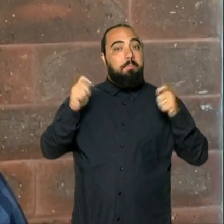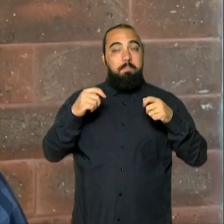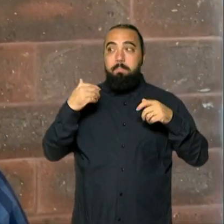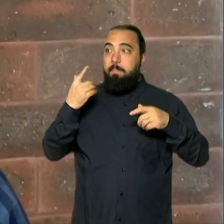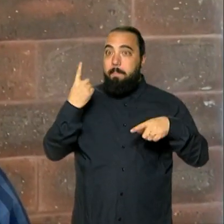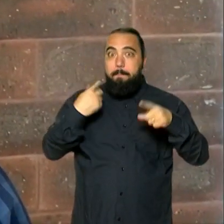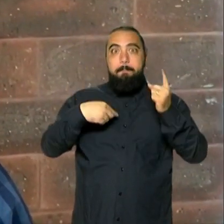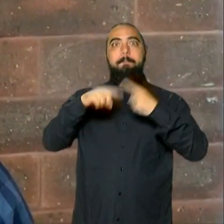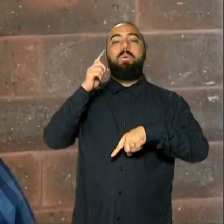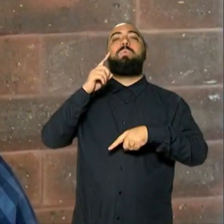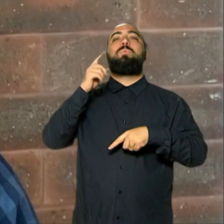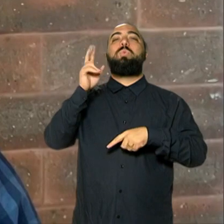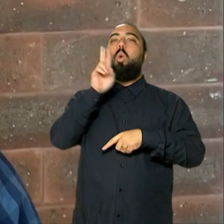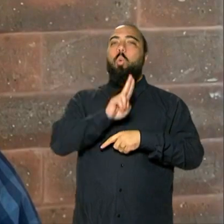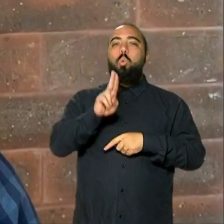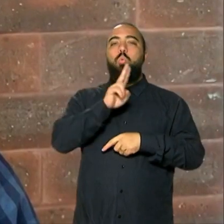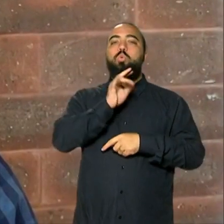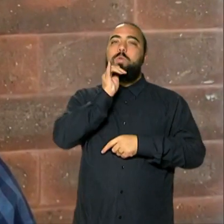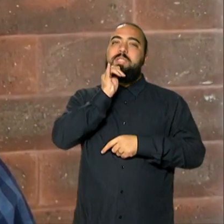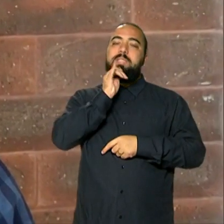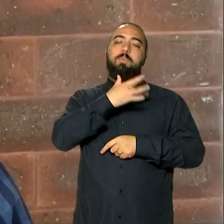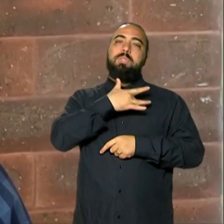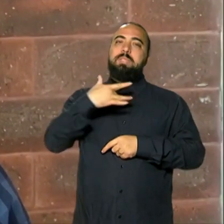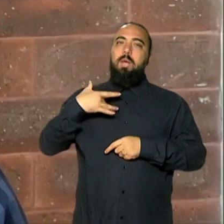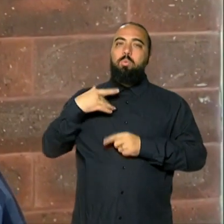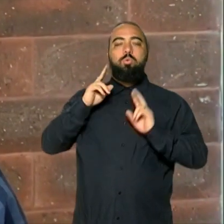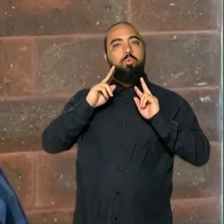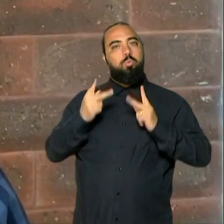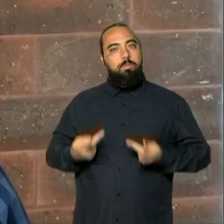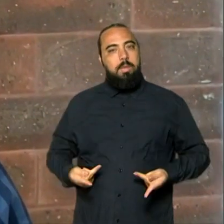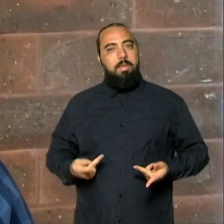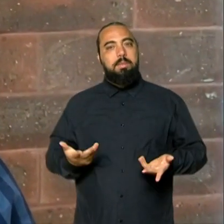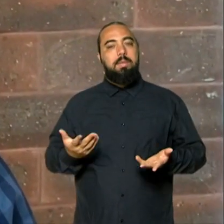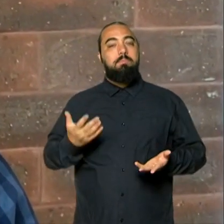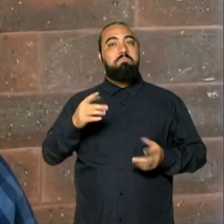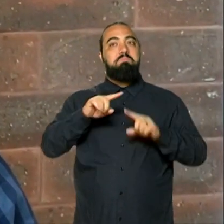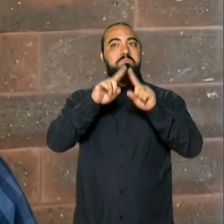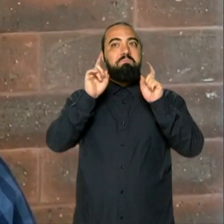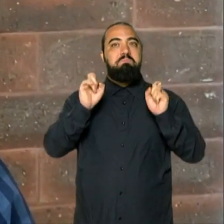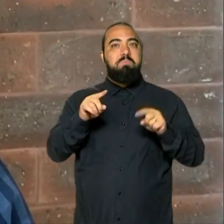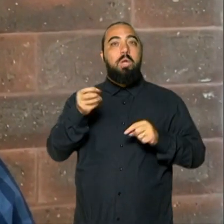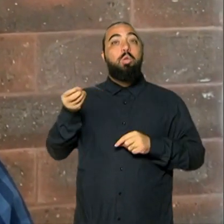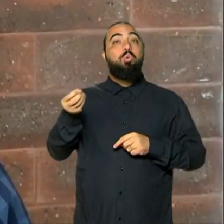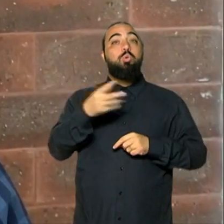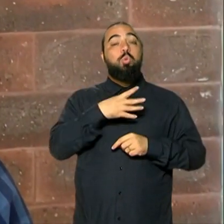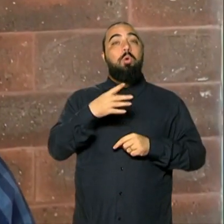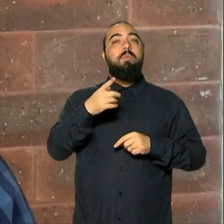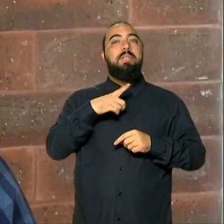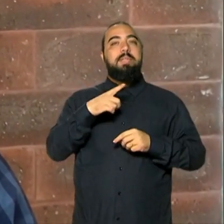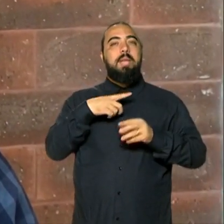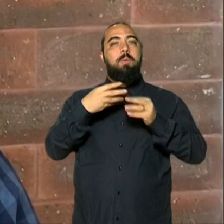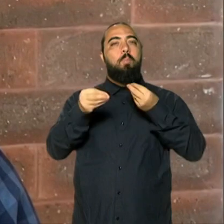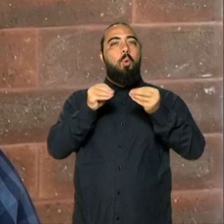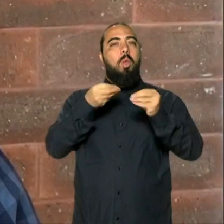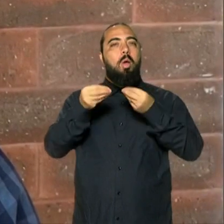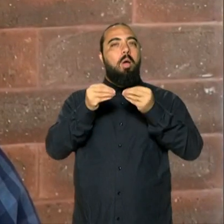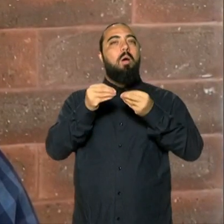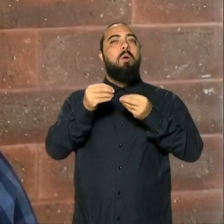potencialidades para usos, por exemplo, na saúde humana, né? Quem sabe a descoberta de novas moléculas antibióticas, novas